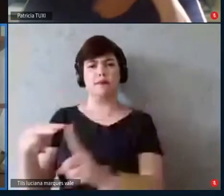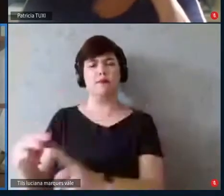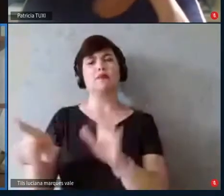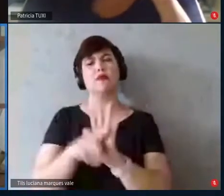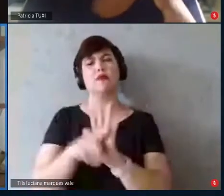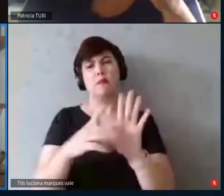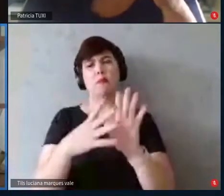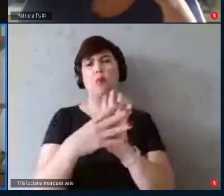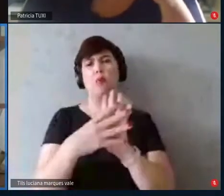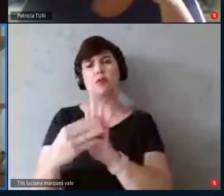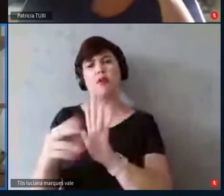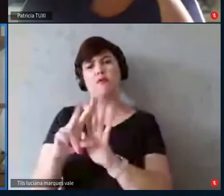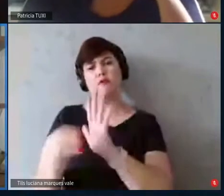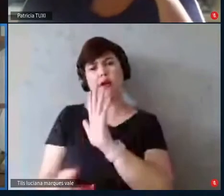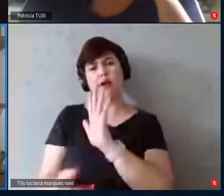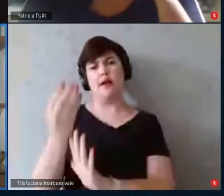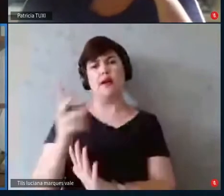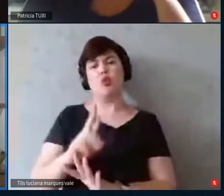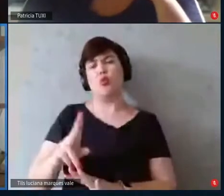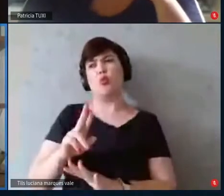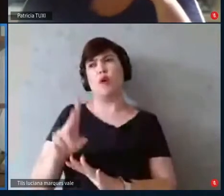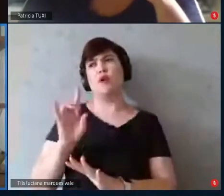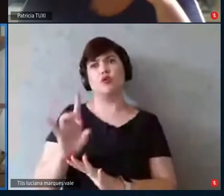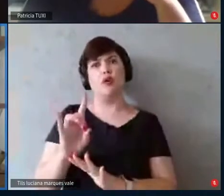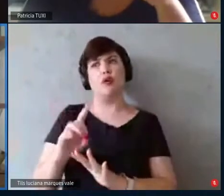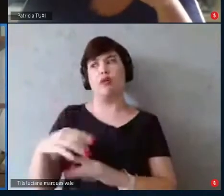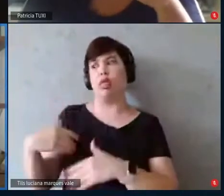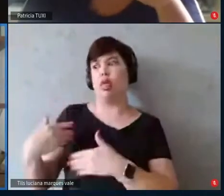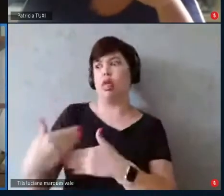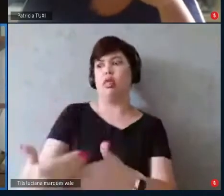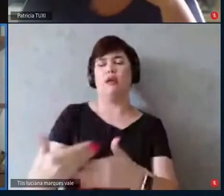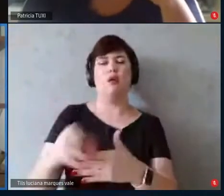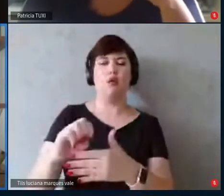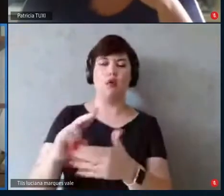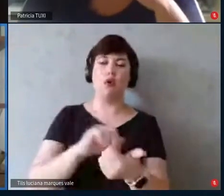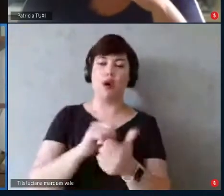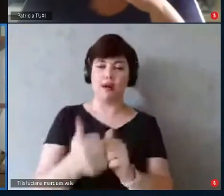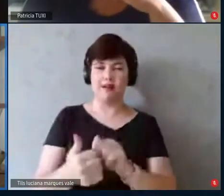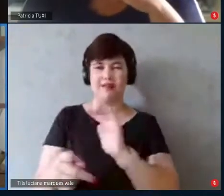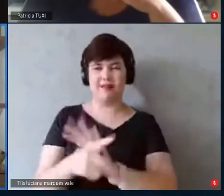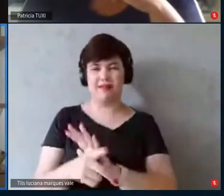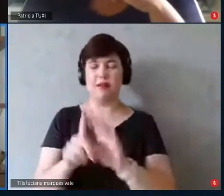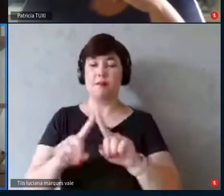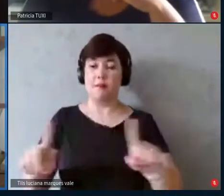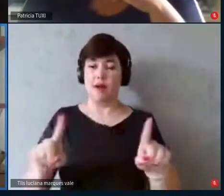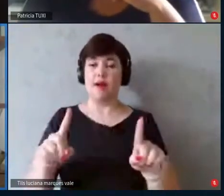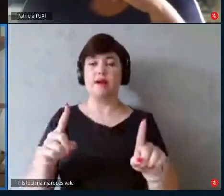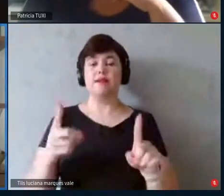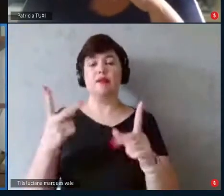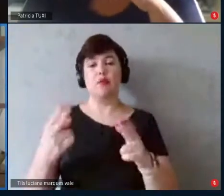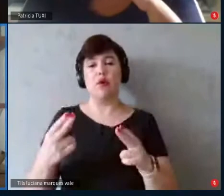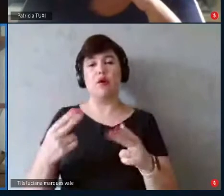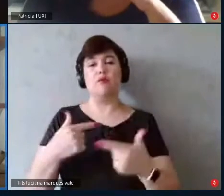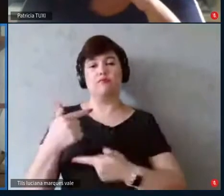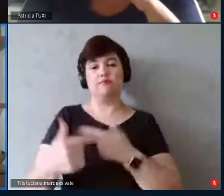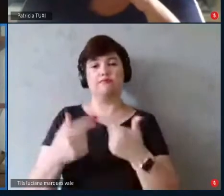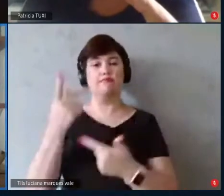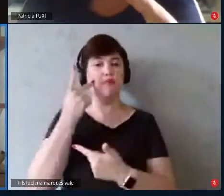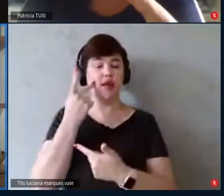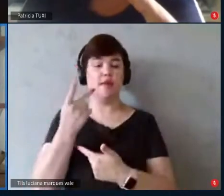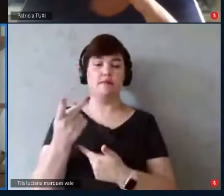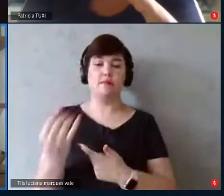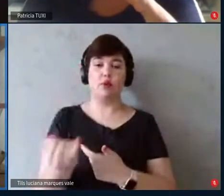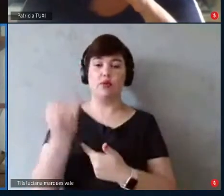criar e não só reproduzir ou adequar. Mas eu acho que como exercício para o Pierre foi essencial,